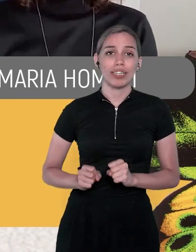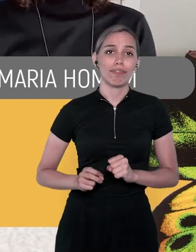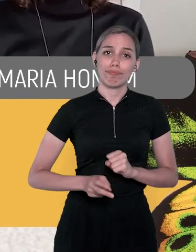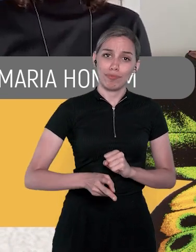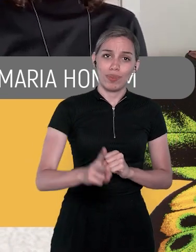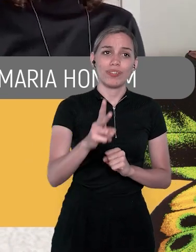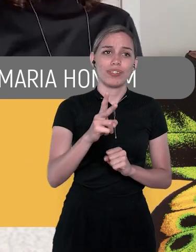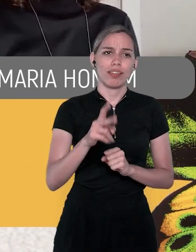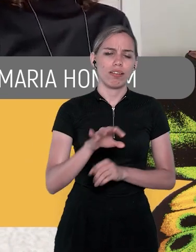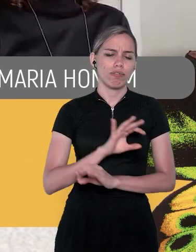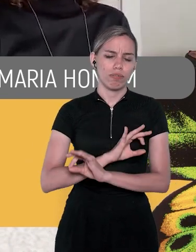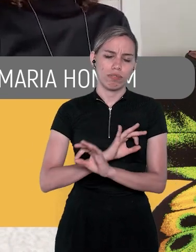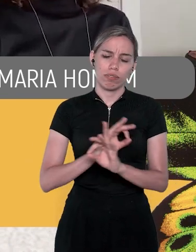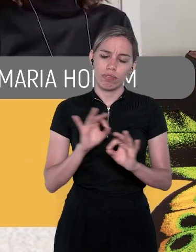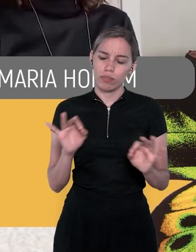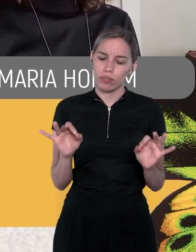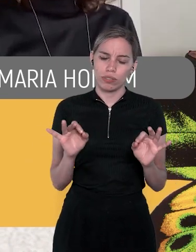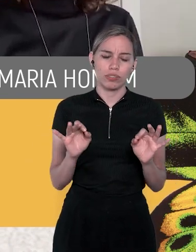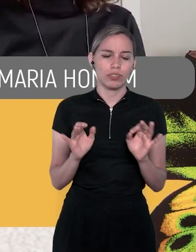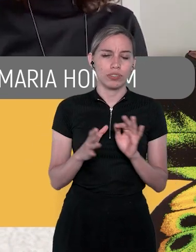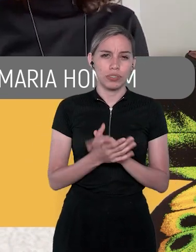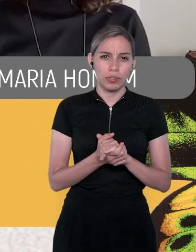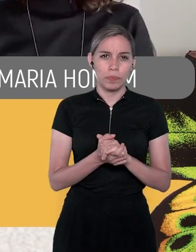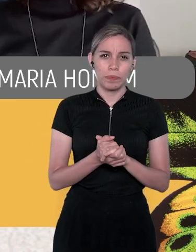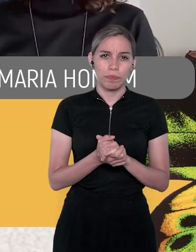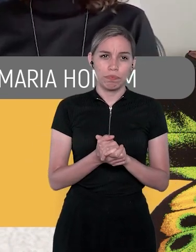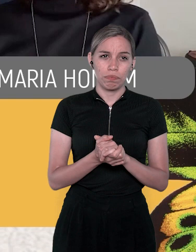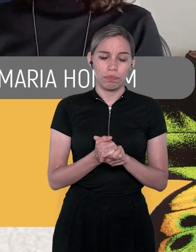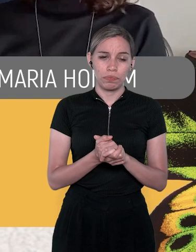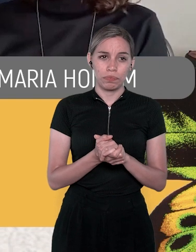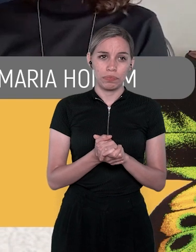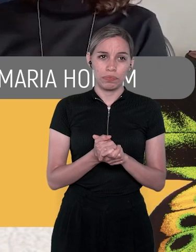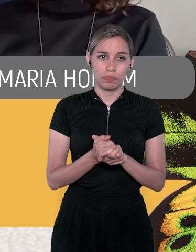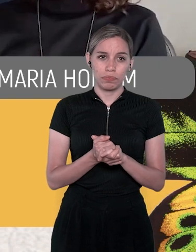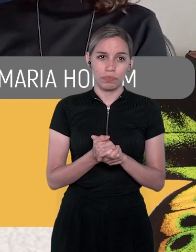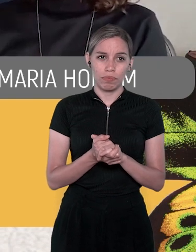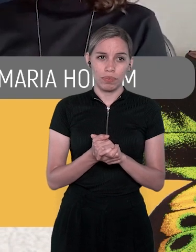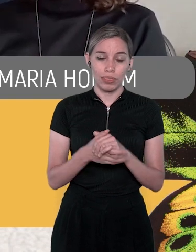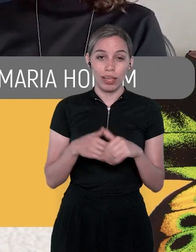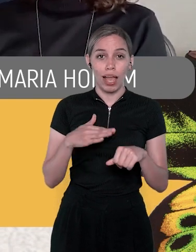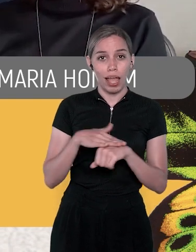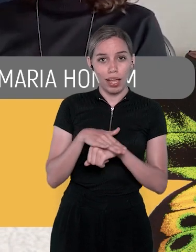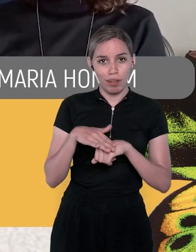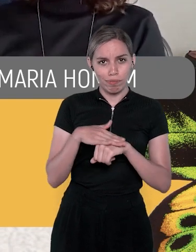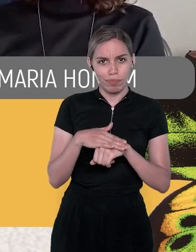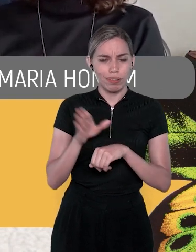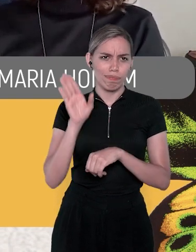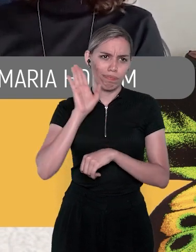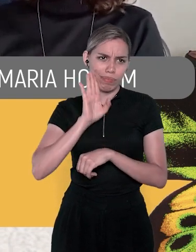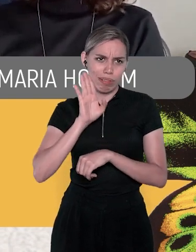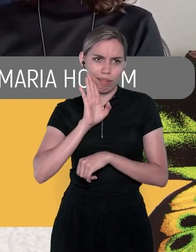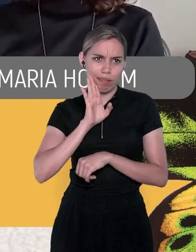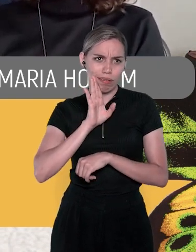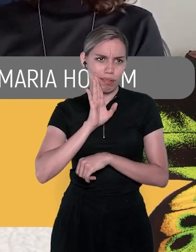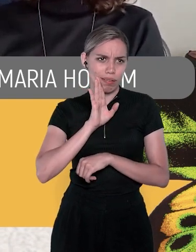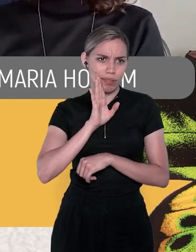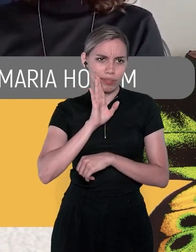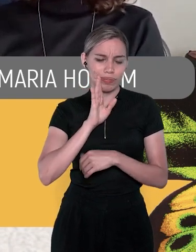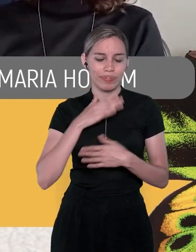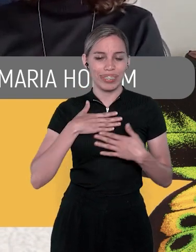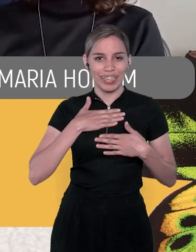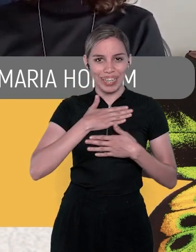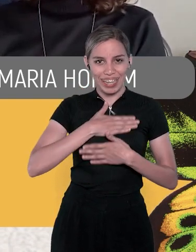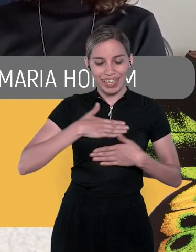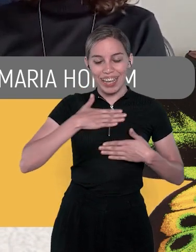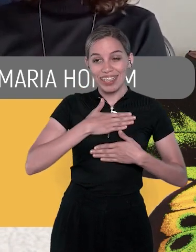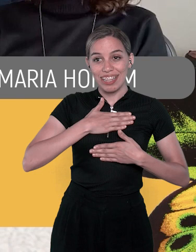exatamente. Não, ótimo, ótimo. E foi tão. A conversa foi muito legal, muito